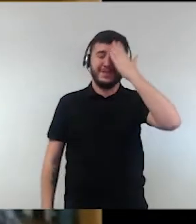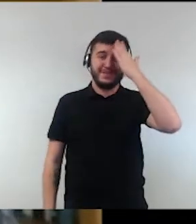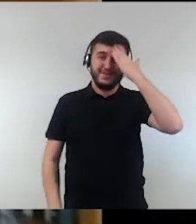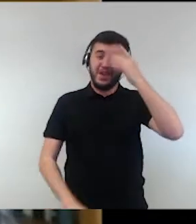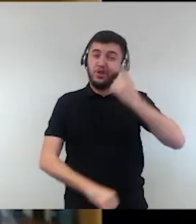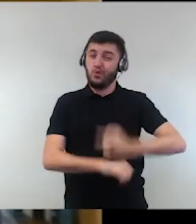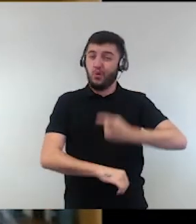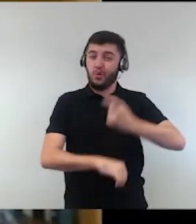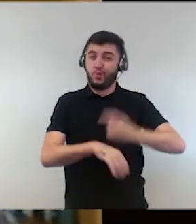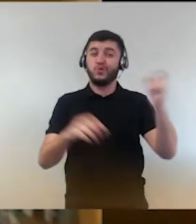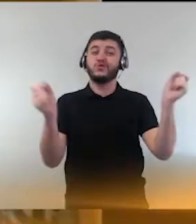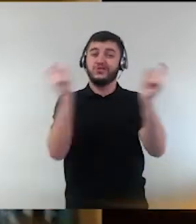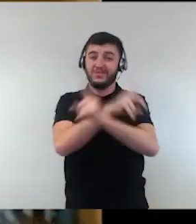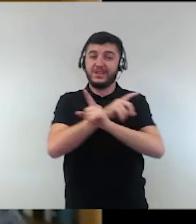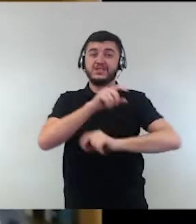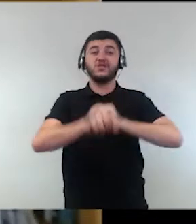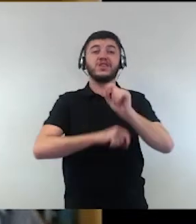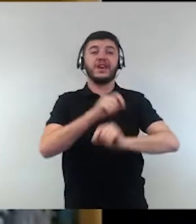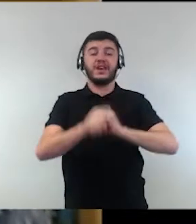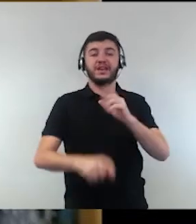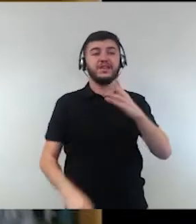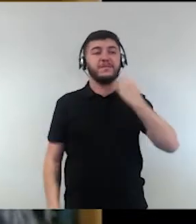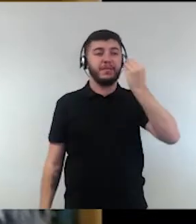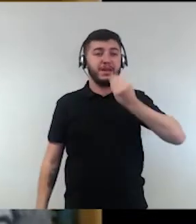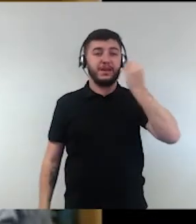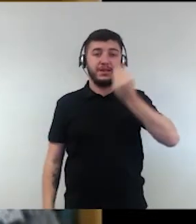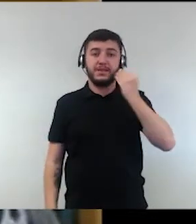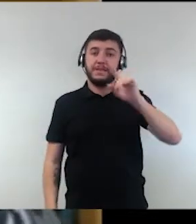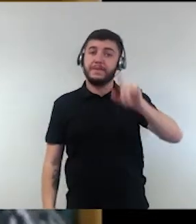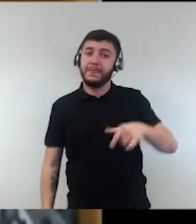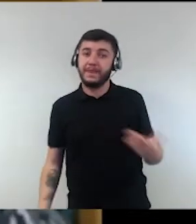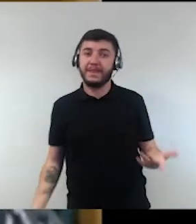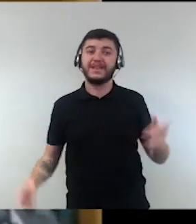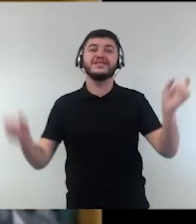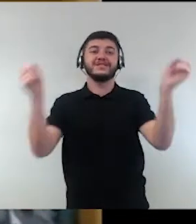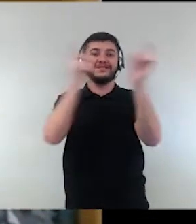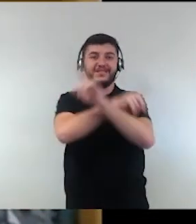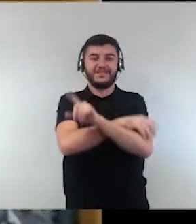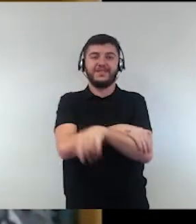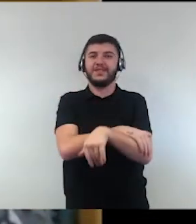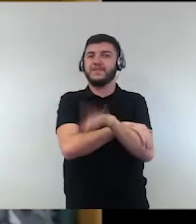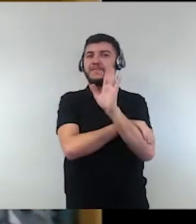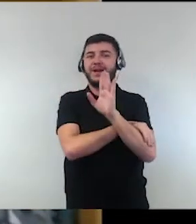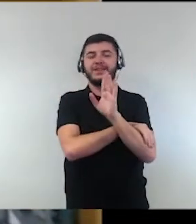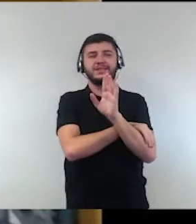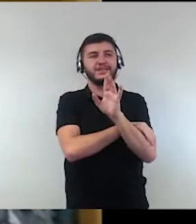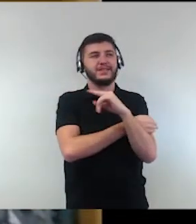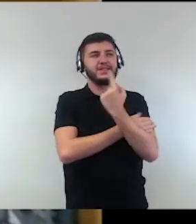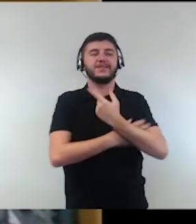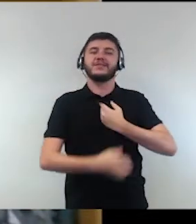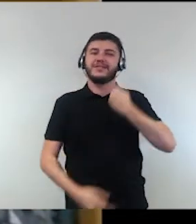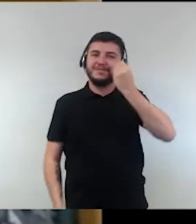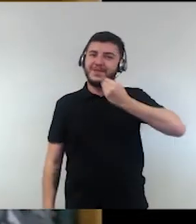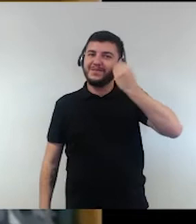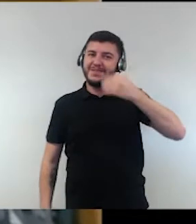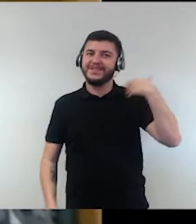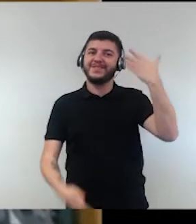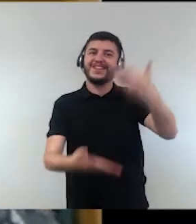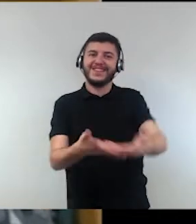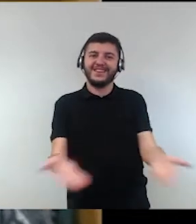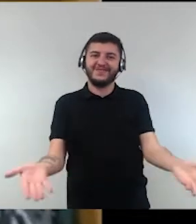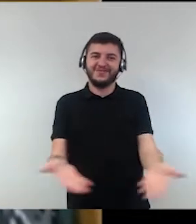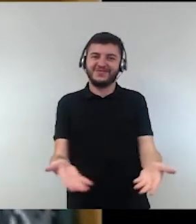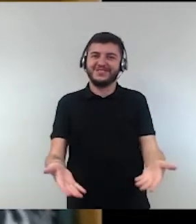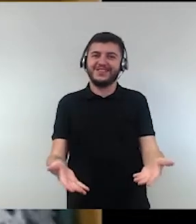e uma experiência muito difícil, talvez como assim, a experiência mais difícil que nós experimentamos até